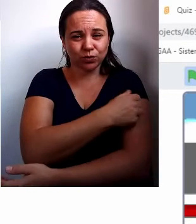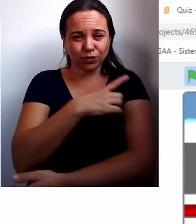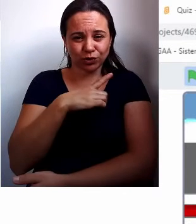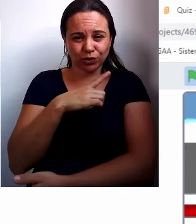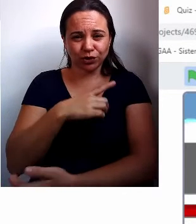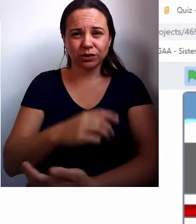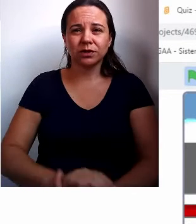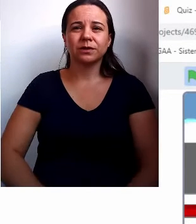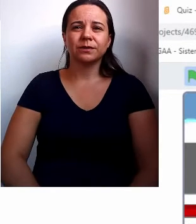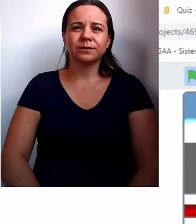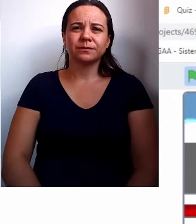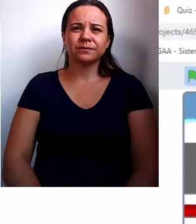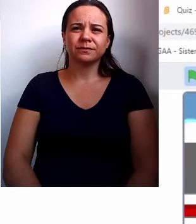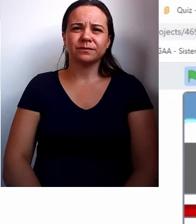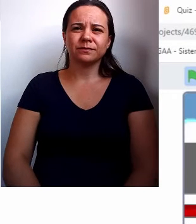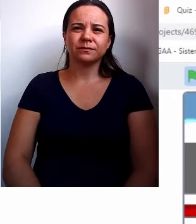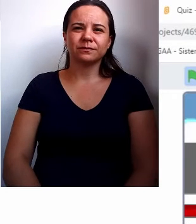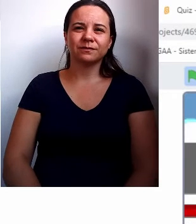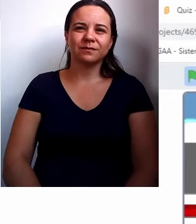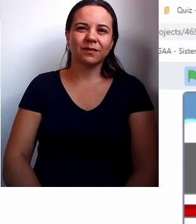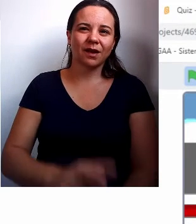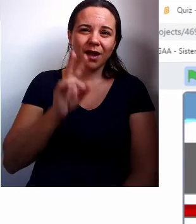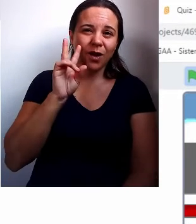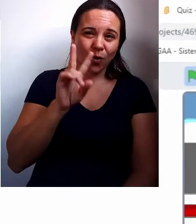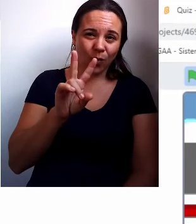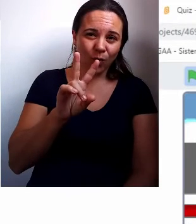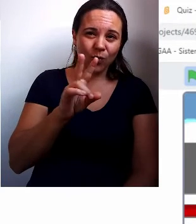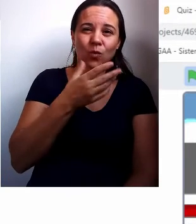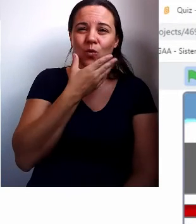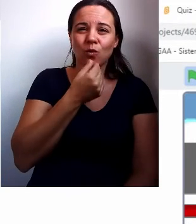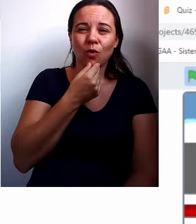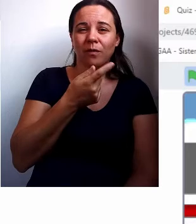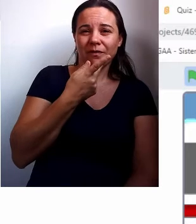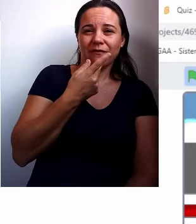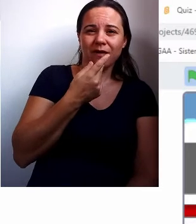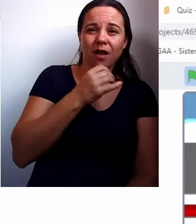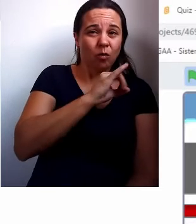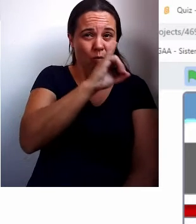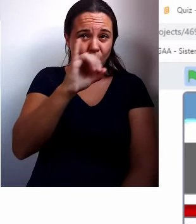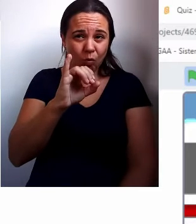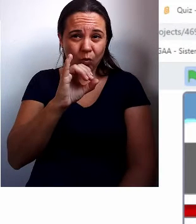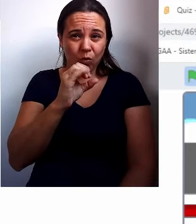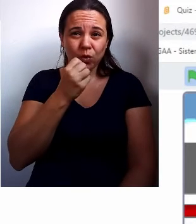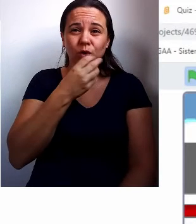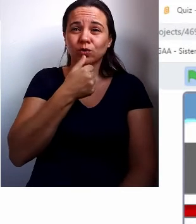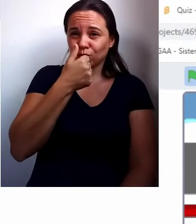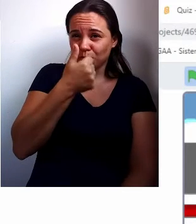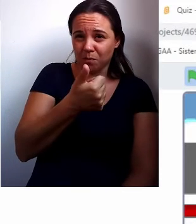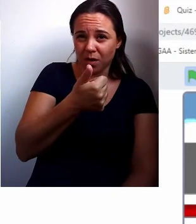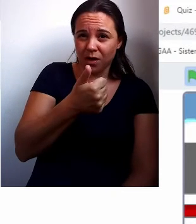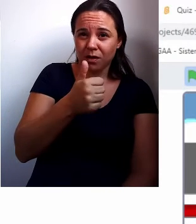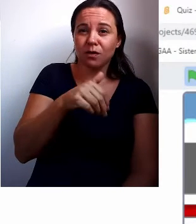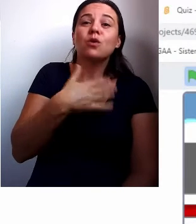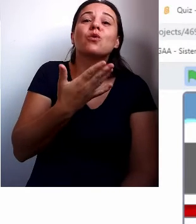aluno tinha e ele Oi, começava tudo aqui bem? então Qual é seu perguntando nome? o seu nome, né? Daí então, quando você entrasse com o